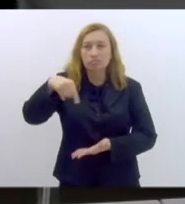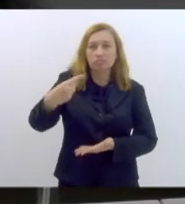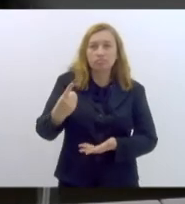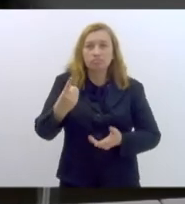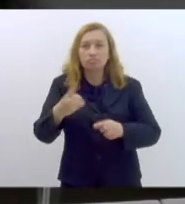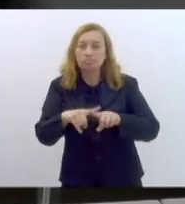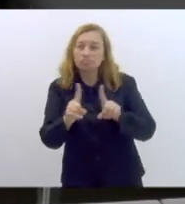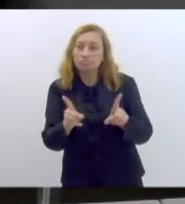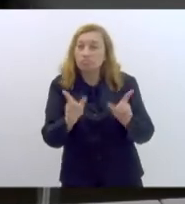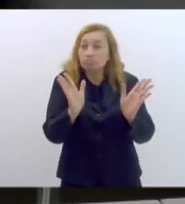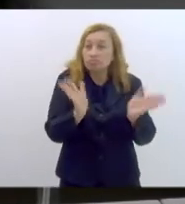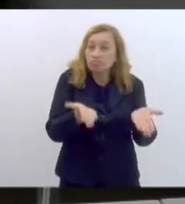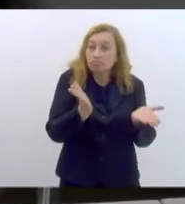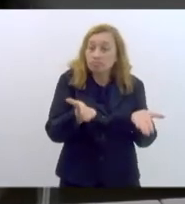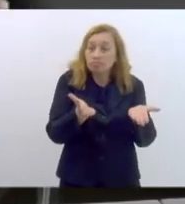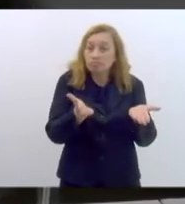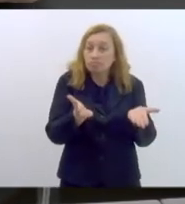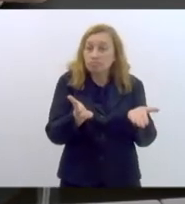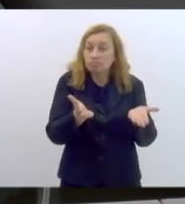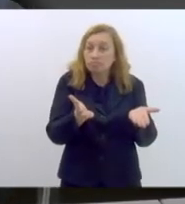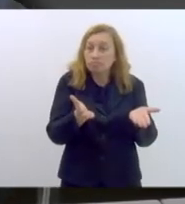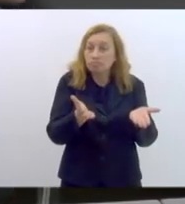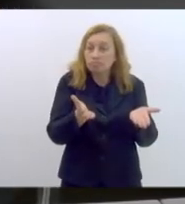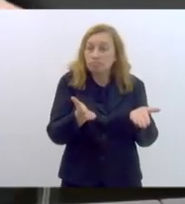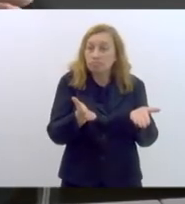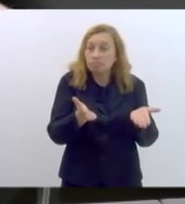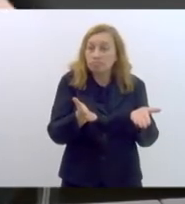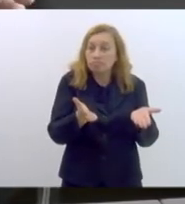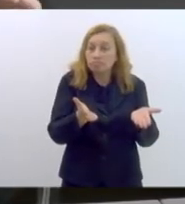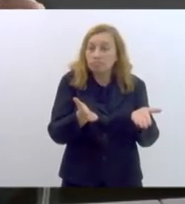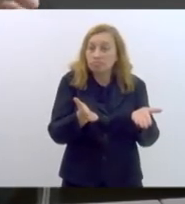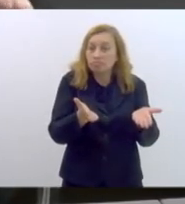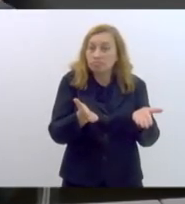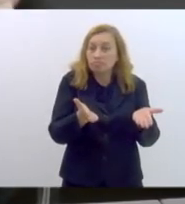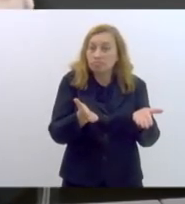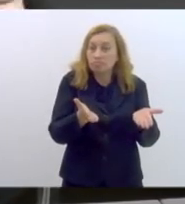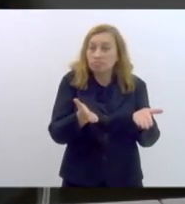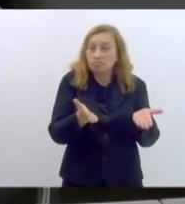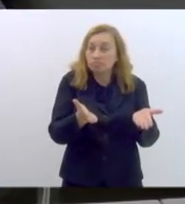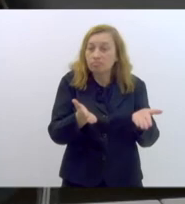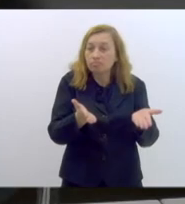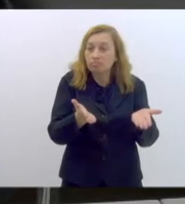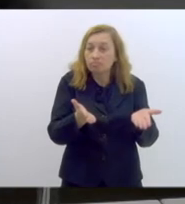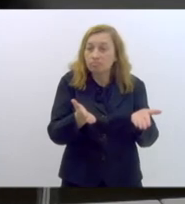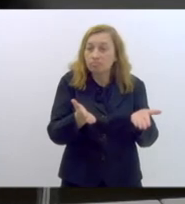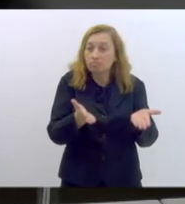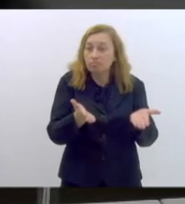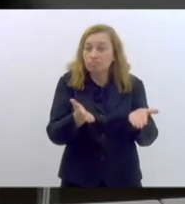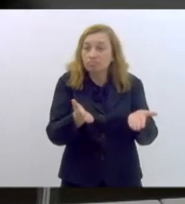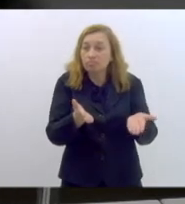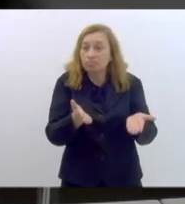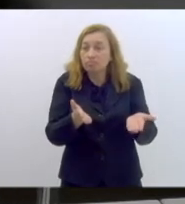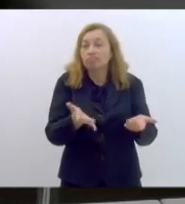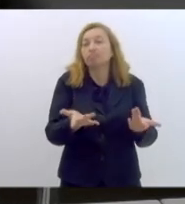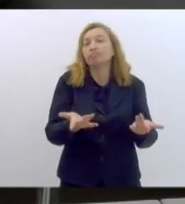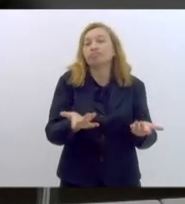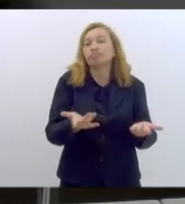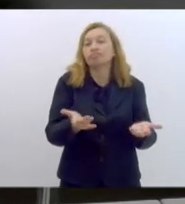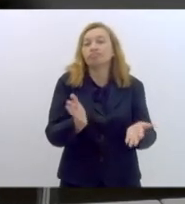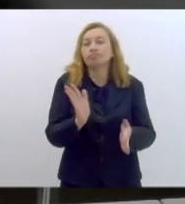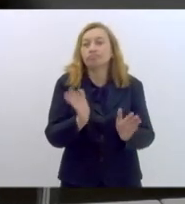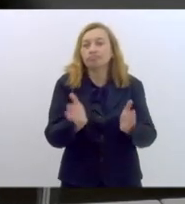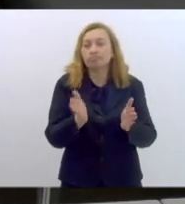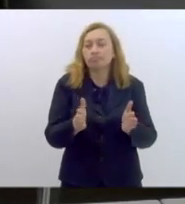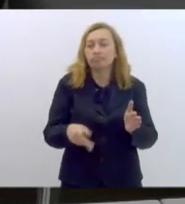mas agora com essas mordidas, não, é o cacuete de alguma coisa que já foi da